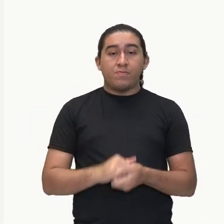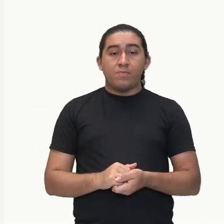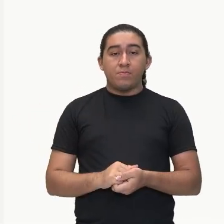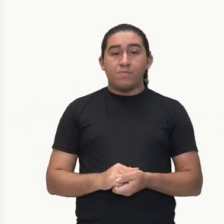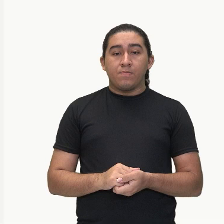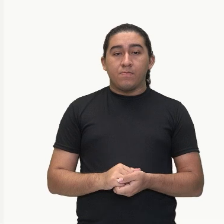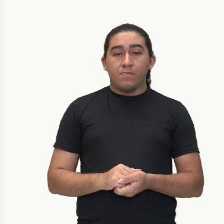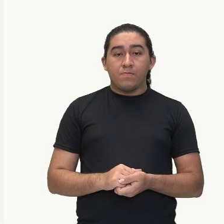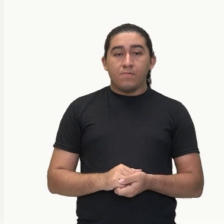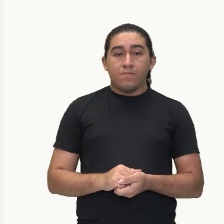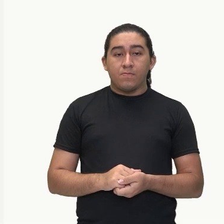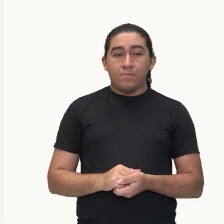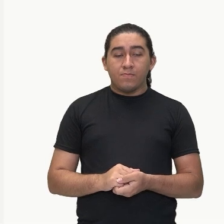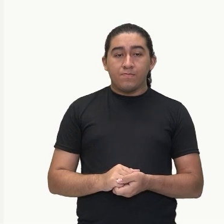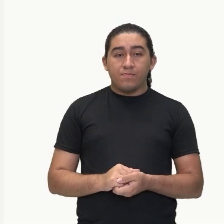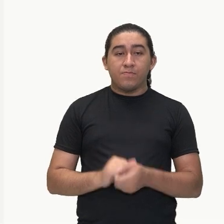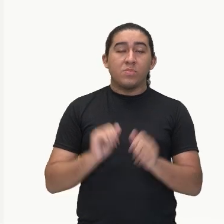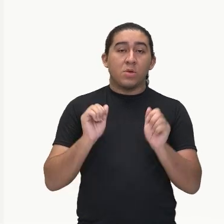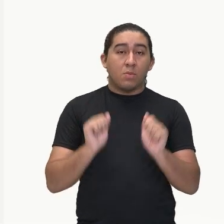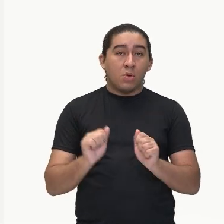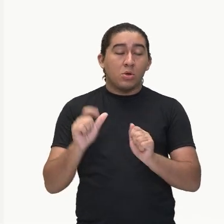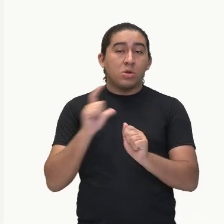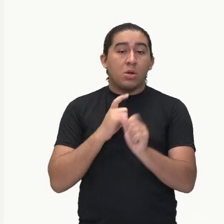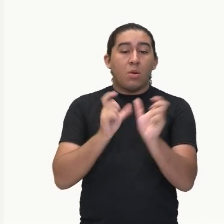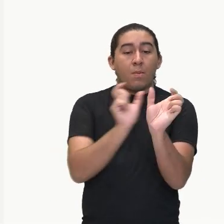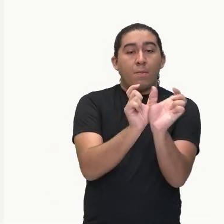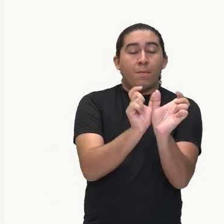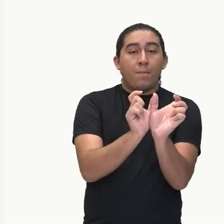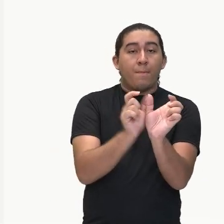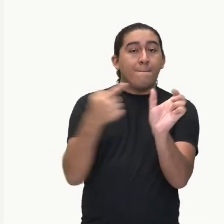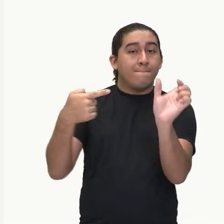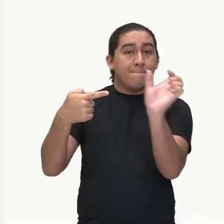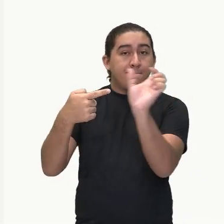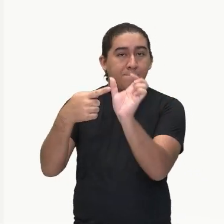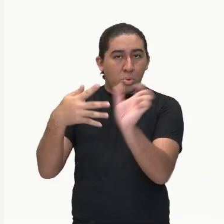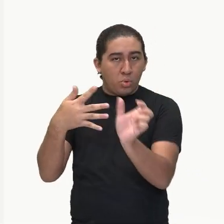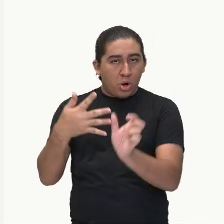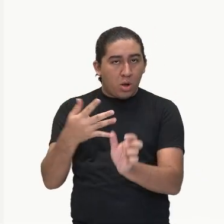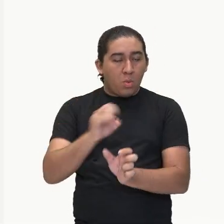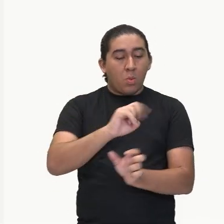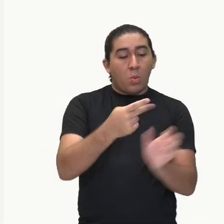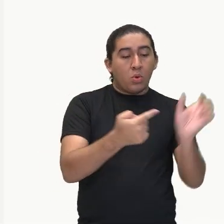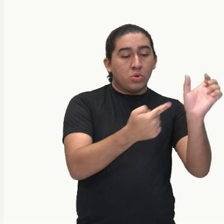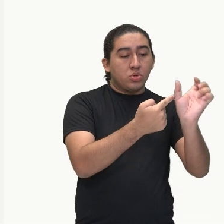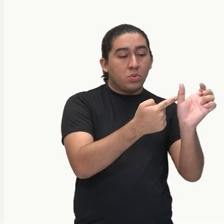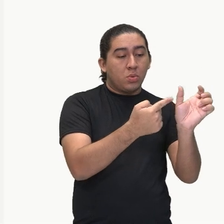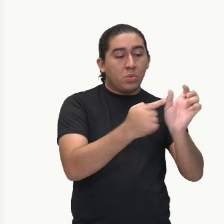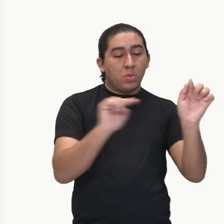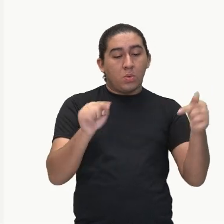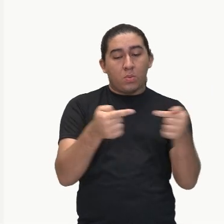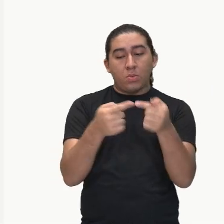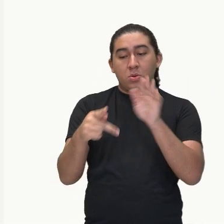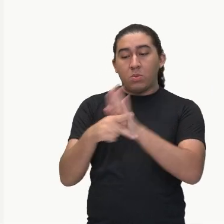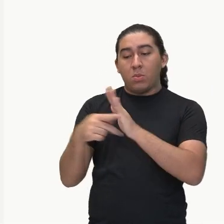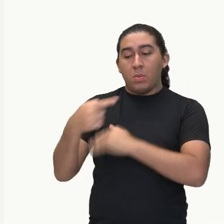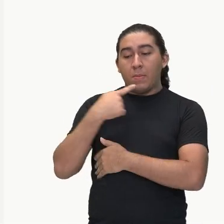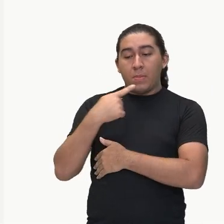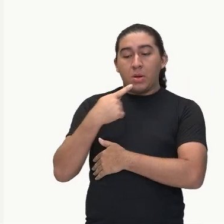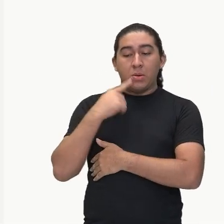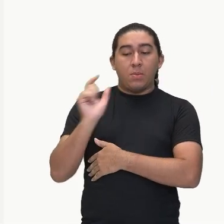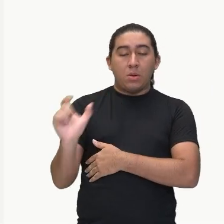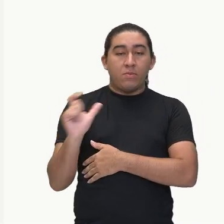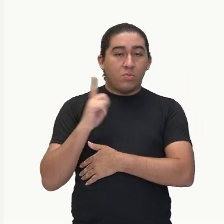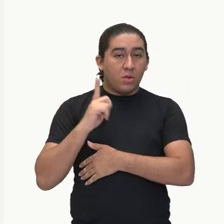ser no plural ou pode ser no singular, concordando com o mais próximo.